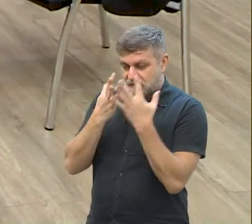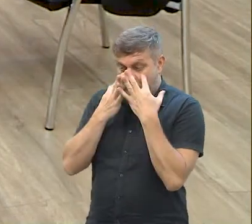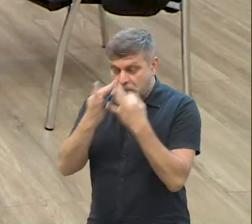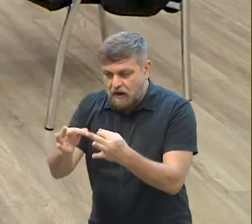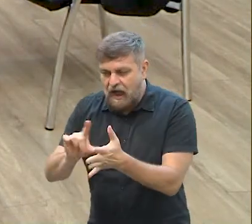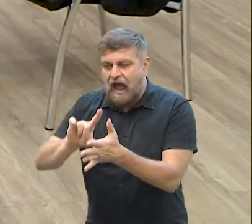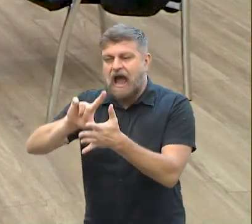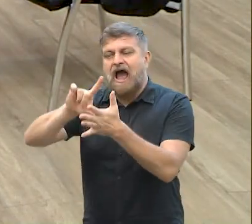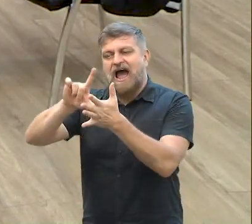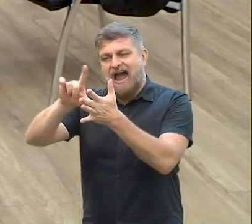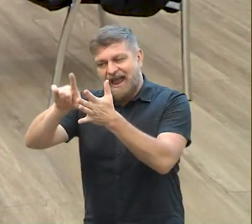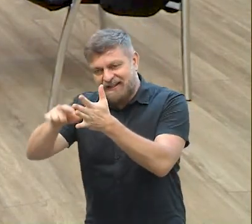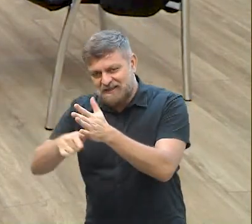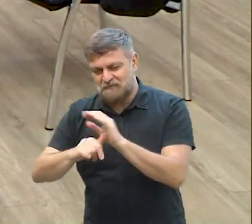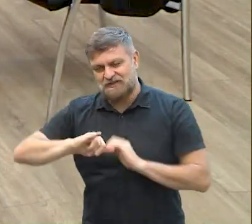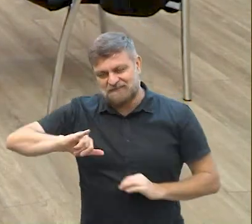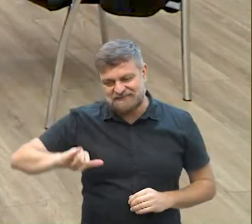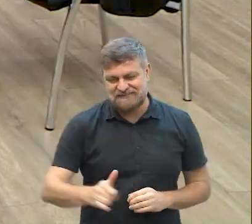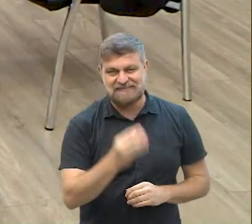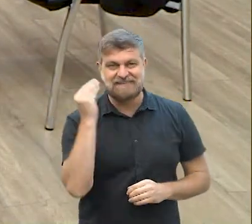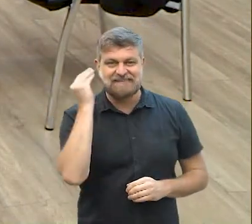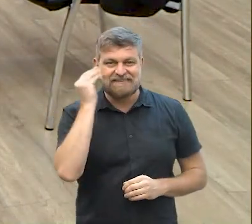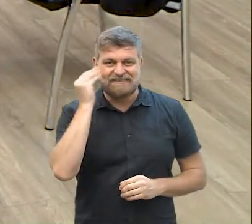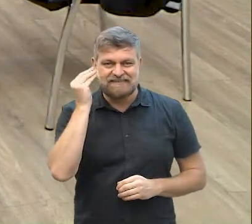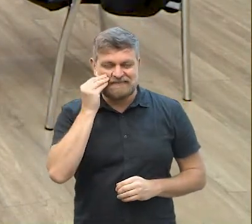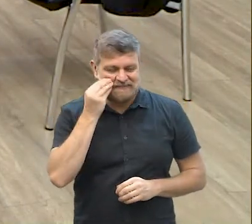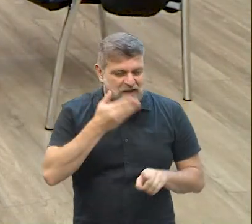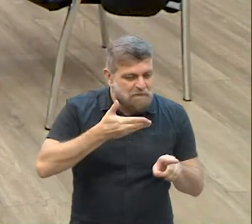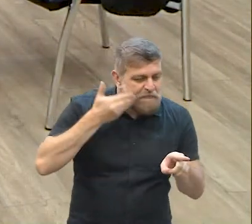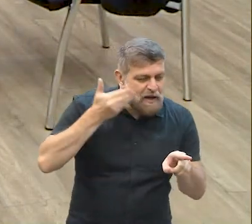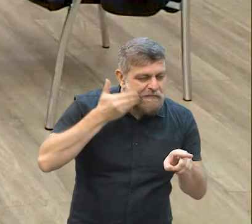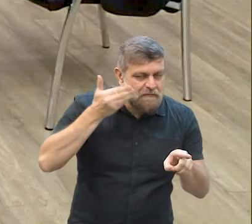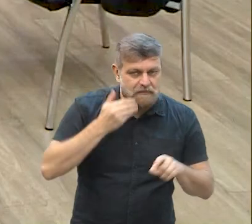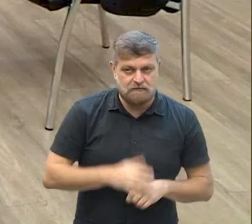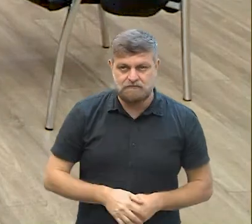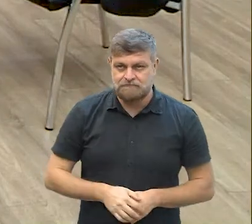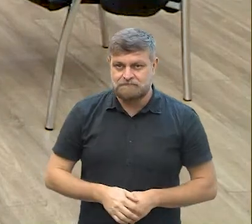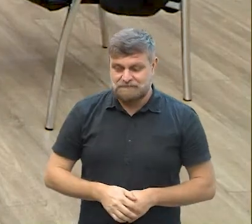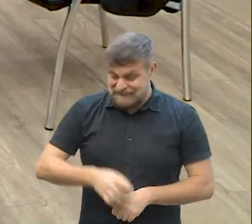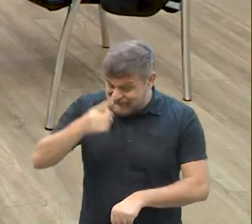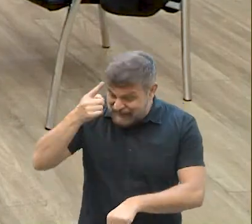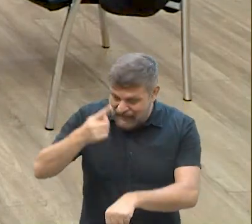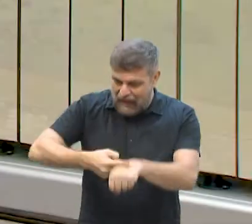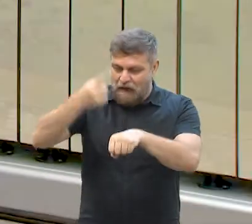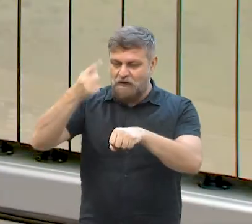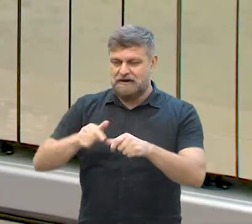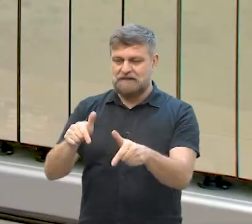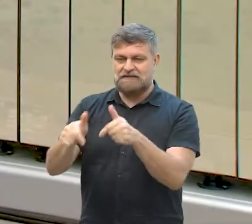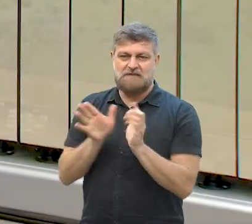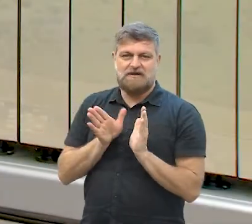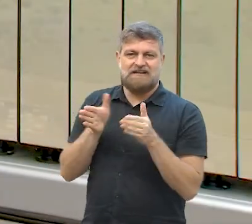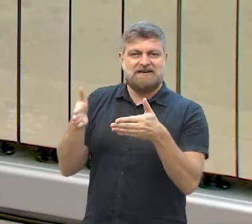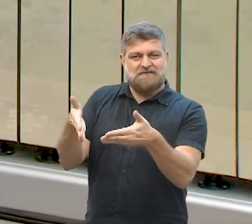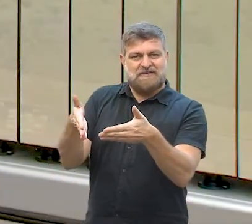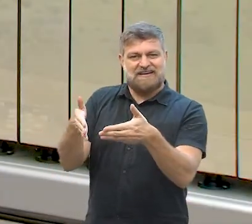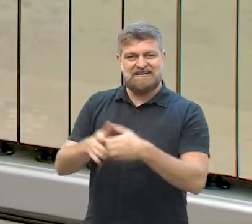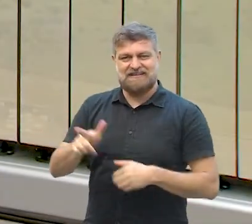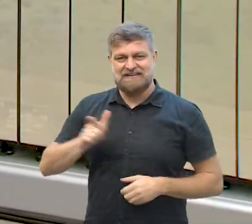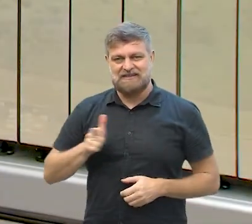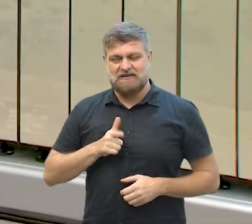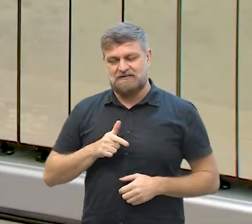só depois que você conseguiu aproveitar mesmo tudo o que o lugar oferecia? Naquele primeiro momento o foco era o trabalho, então a gente estava